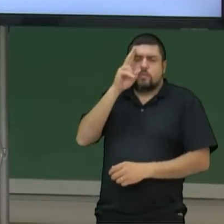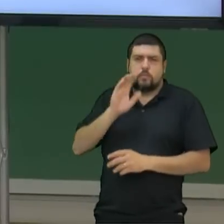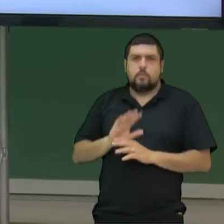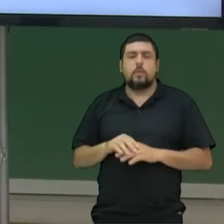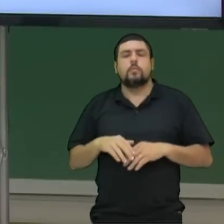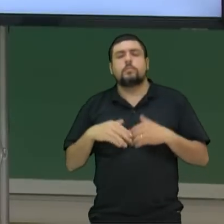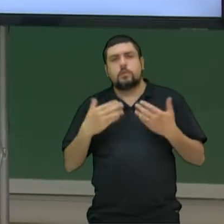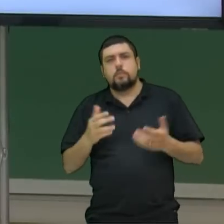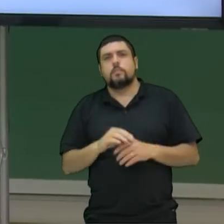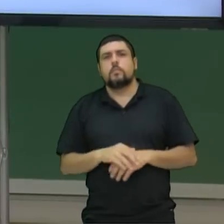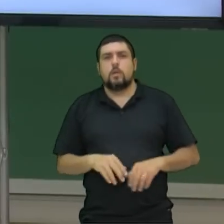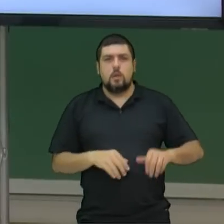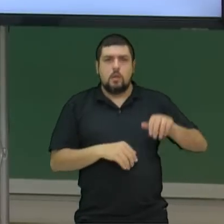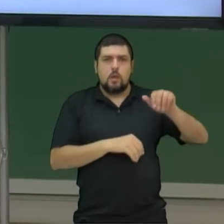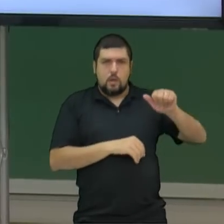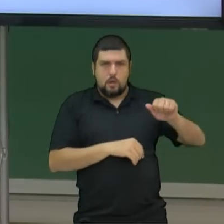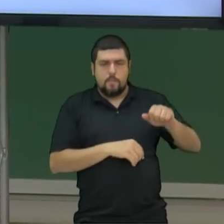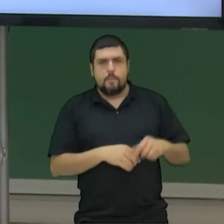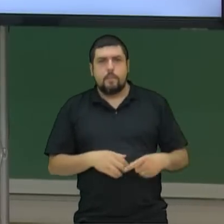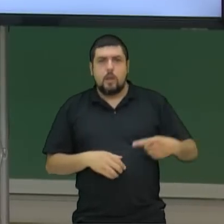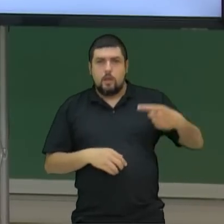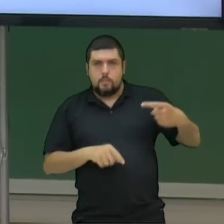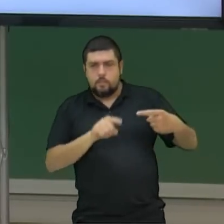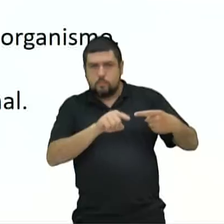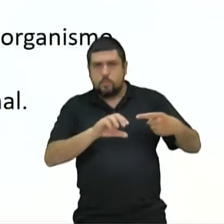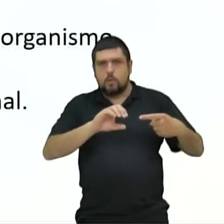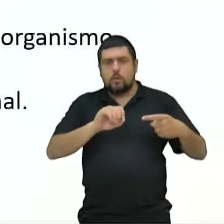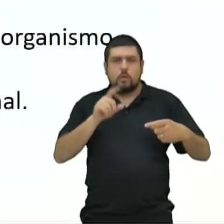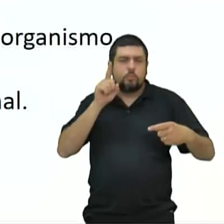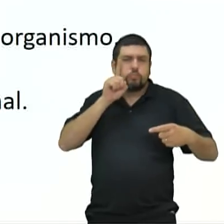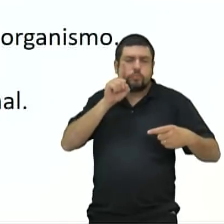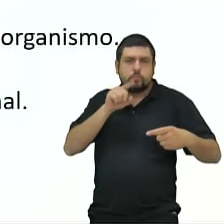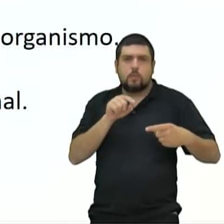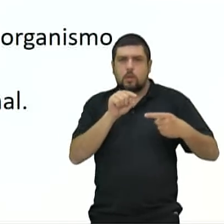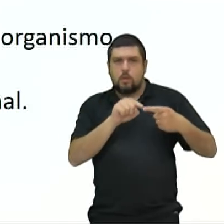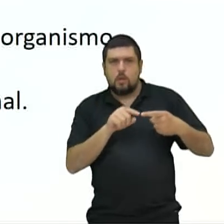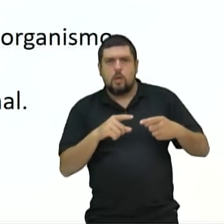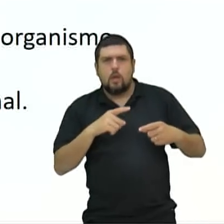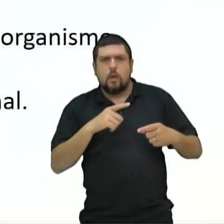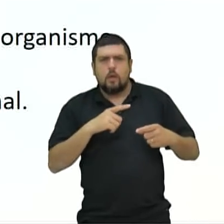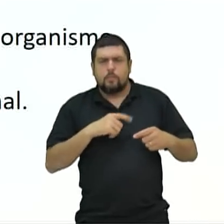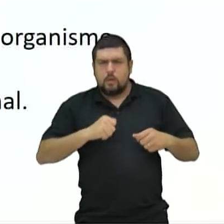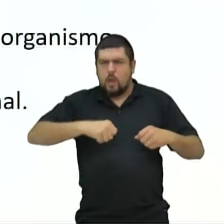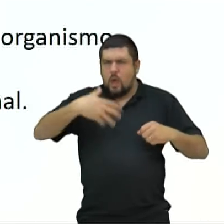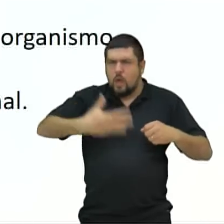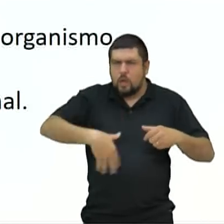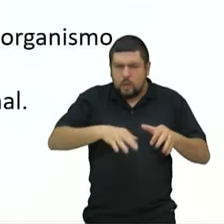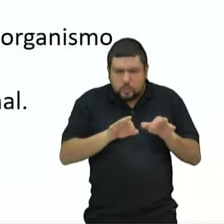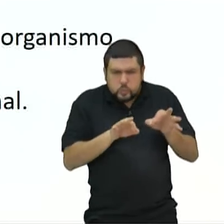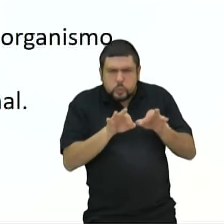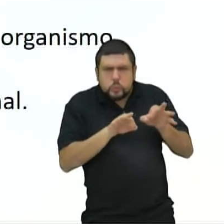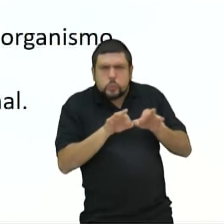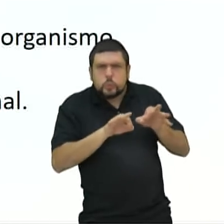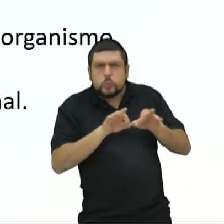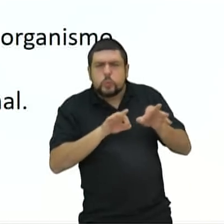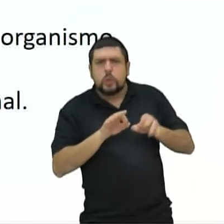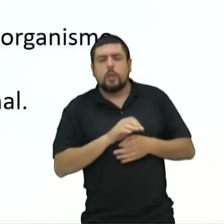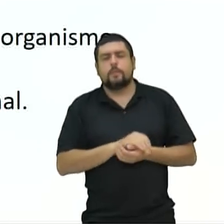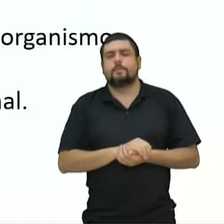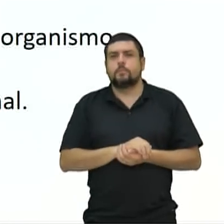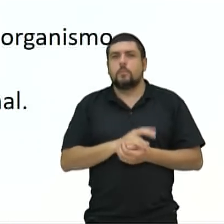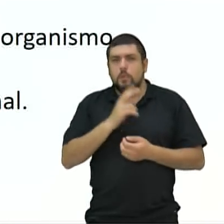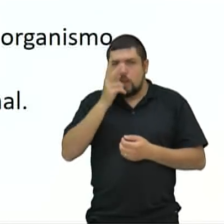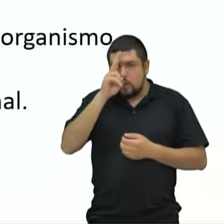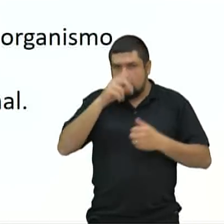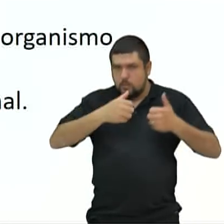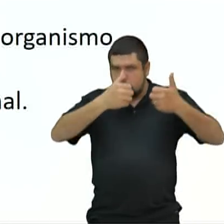junto. Letra A. A primeira vacina, que é a de Oxford, possui altos custos de manutenção? Lembra que a gente comentou